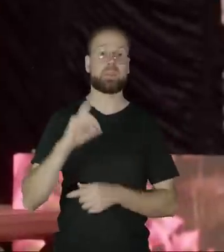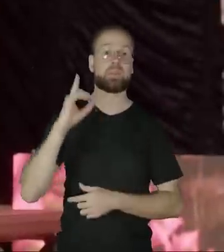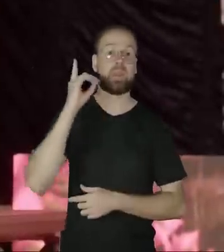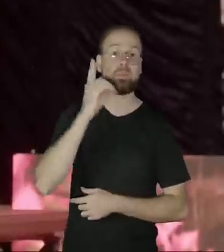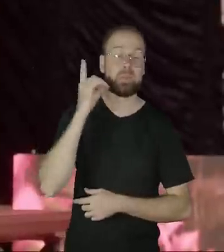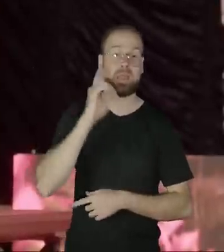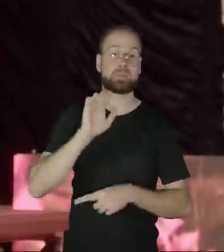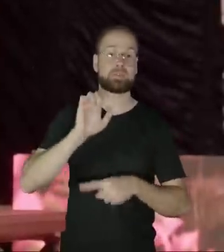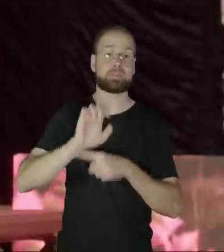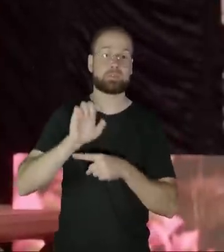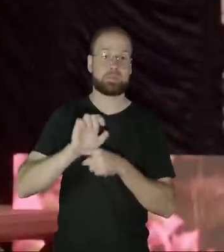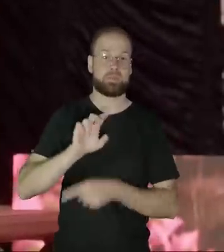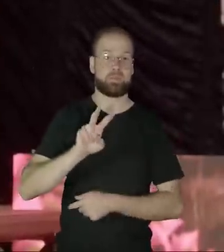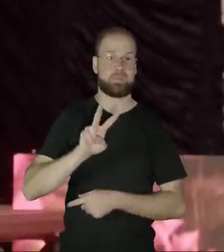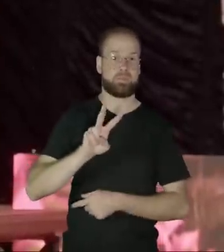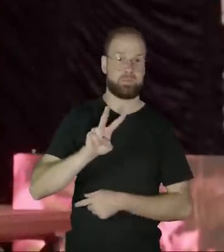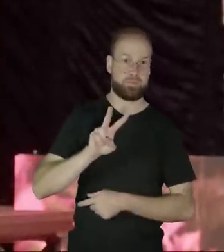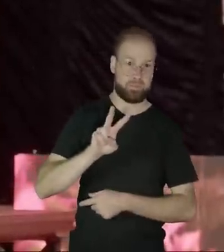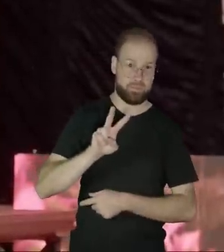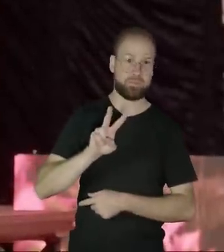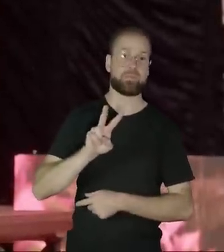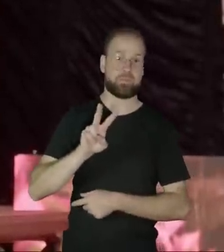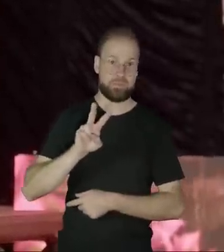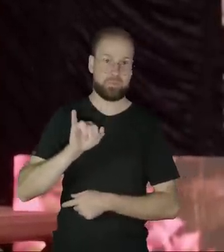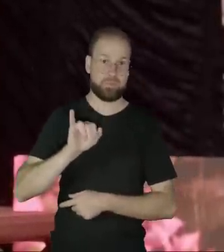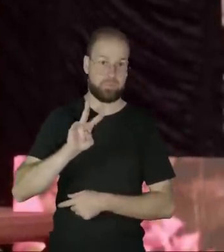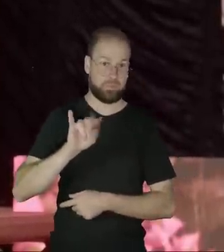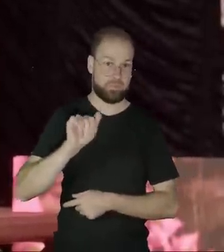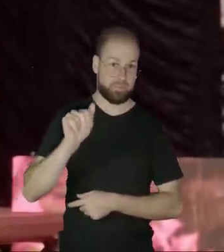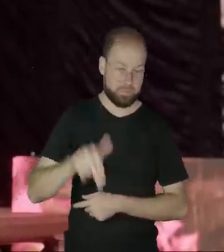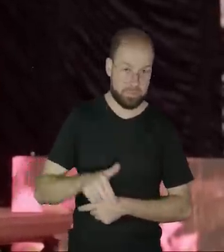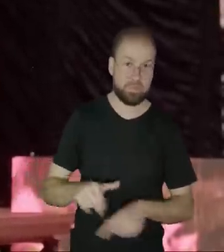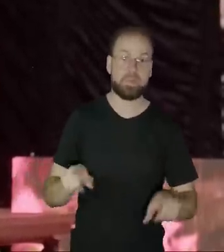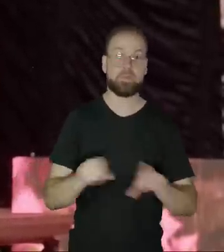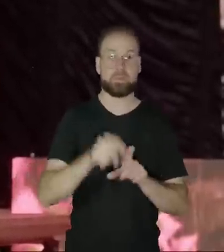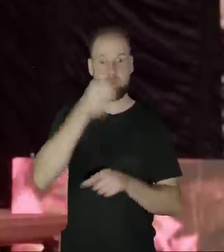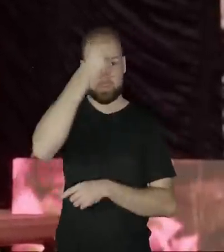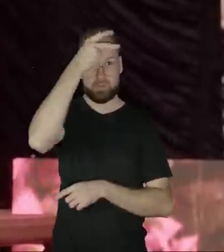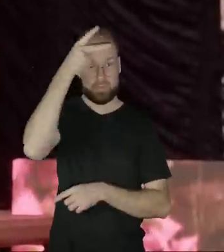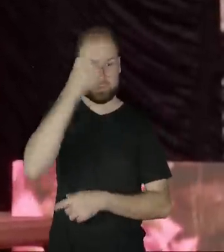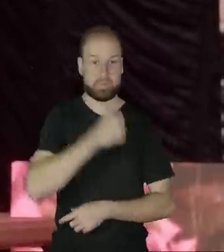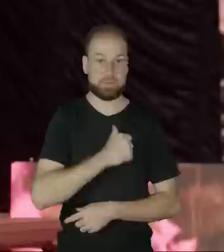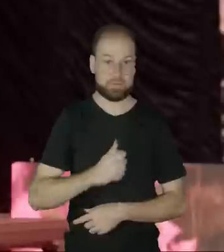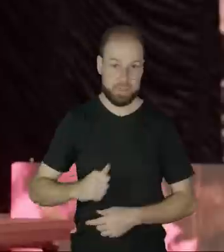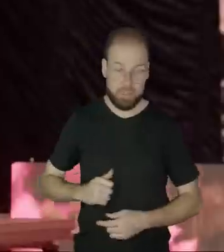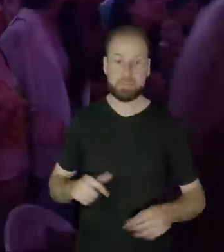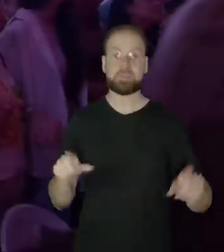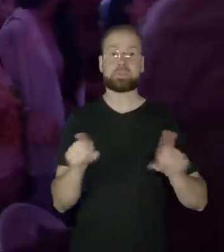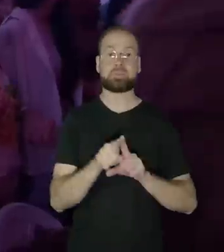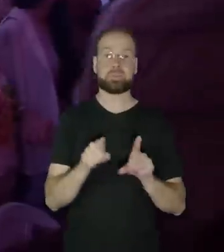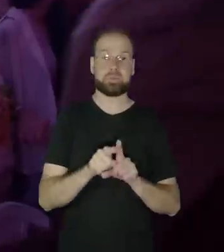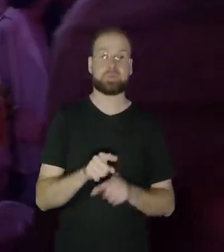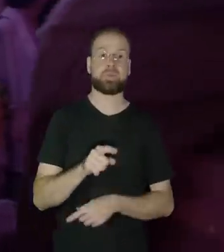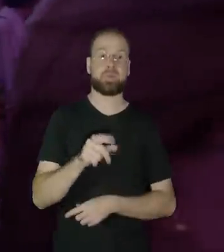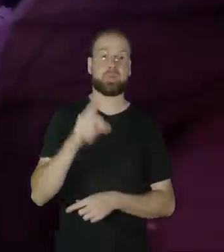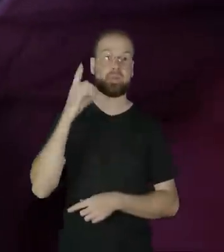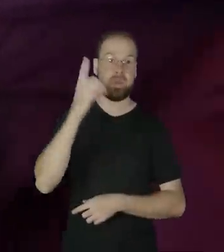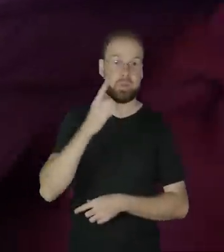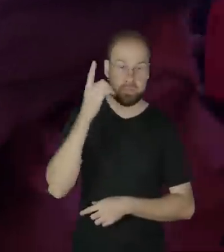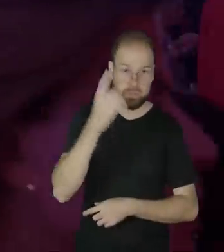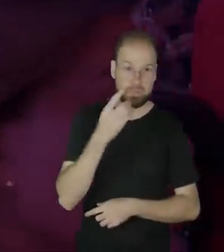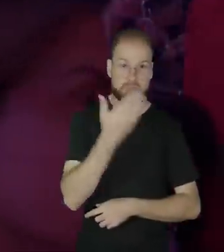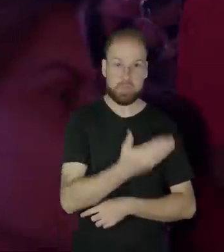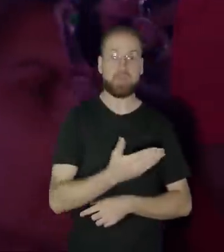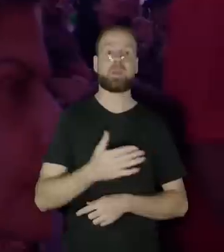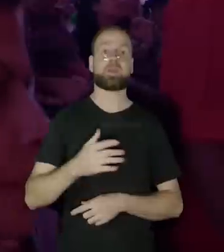Deputado estadual Vivian Naves, prefeito de Anápolis, Roberto Naves, deputado estadual Frederico Rodrigues, diretor-geral da